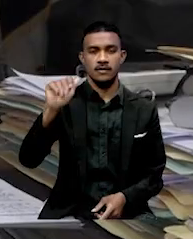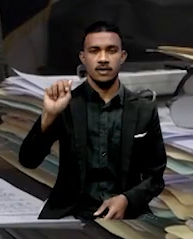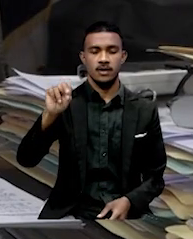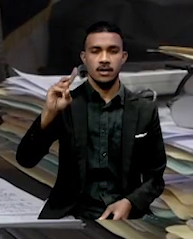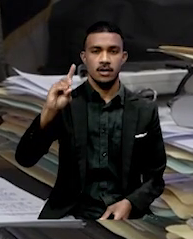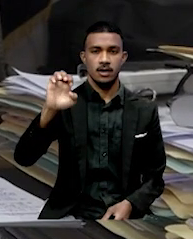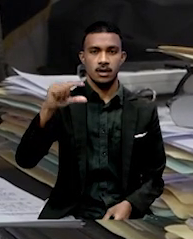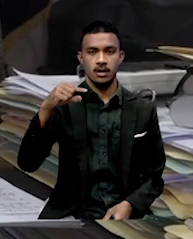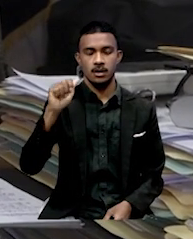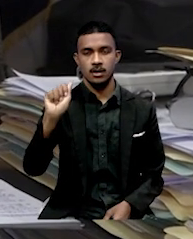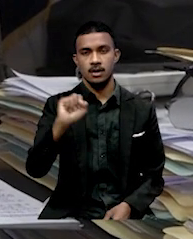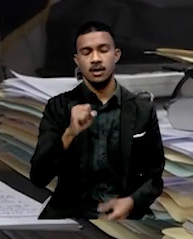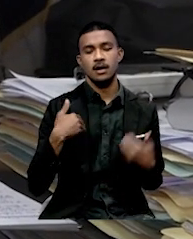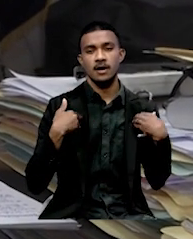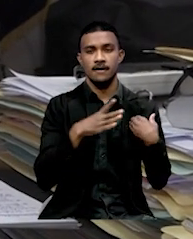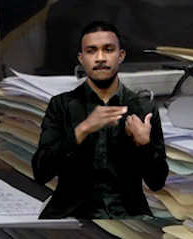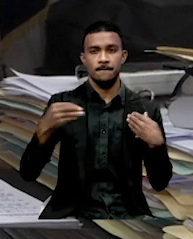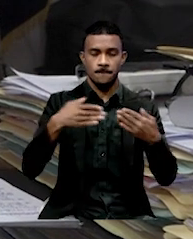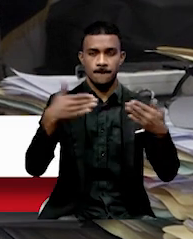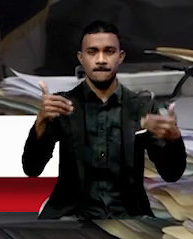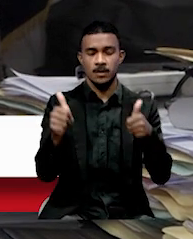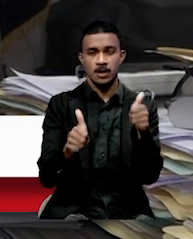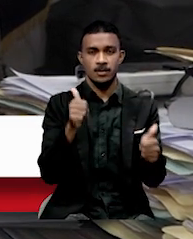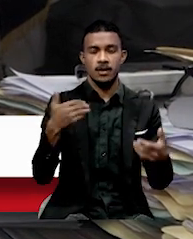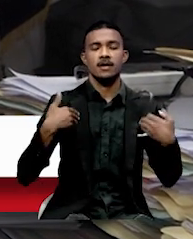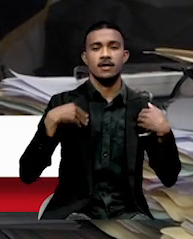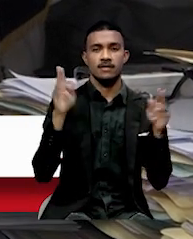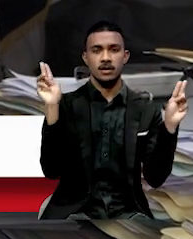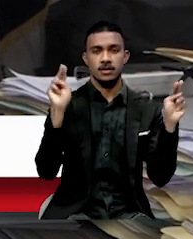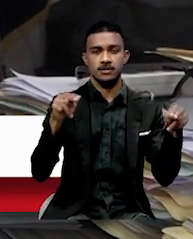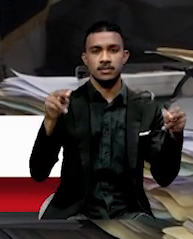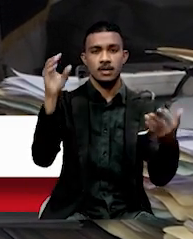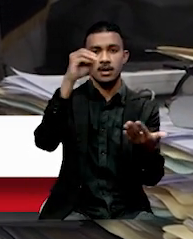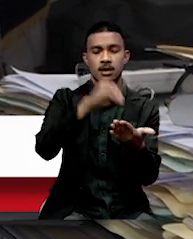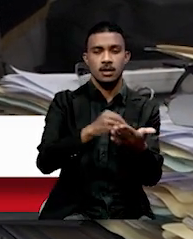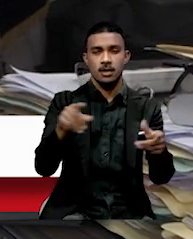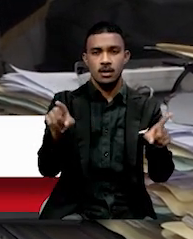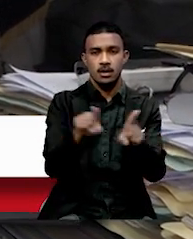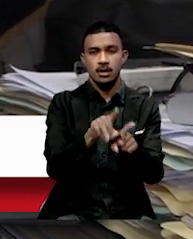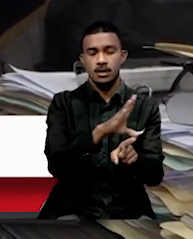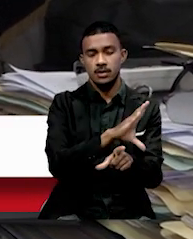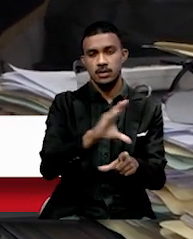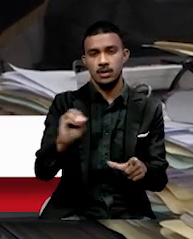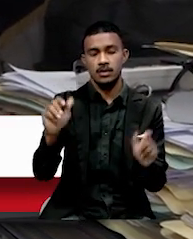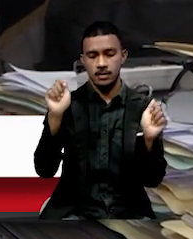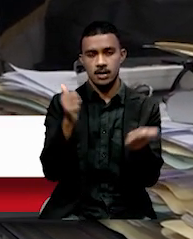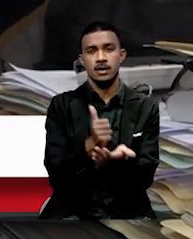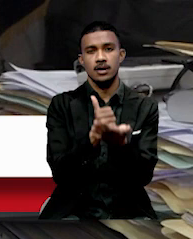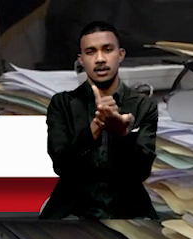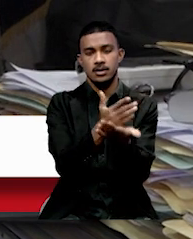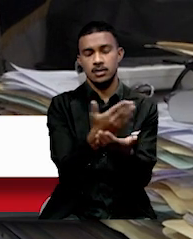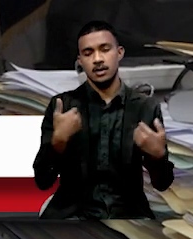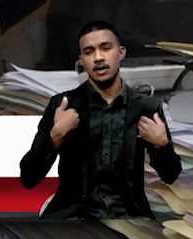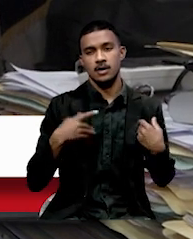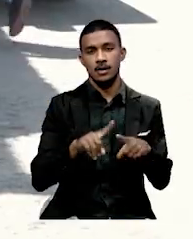ia posto ser na bem mas ia facilidades tal o governo investiu na bem facilidades pa ia nem ser